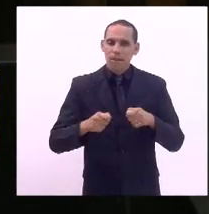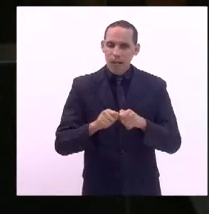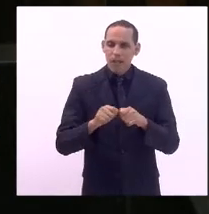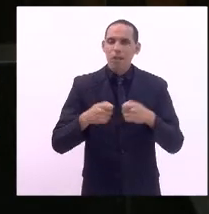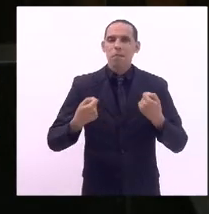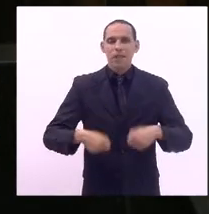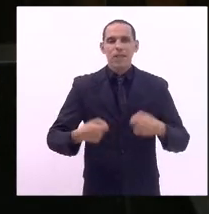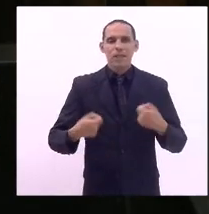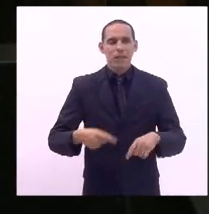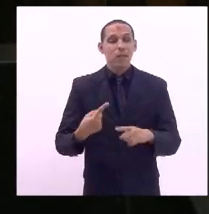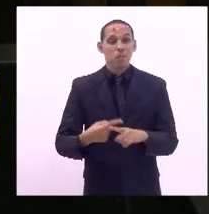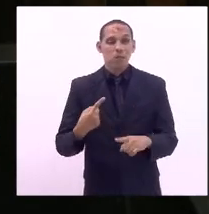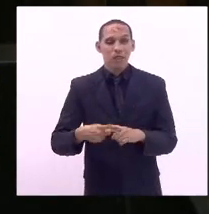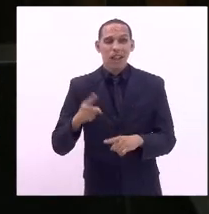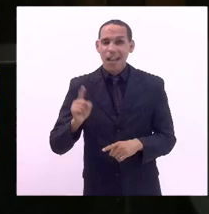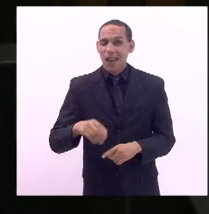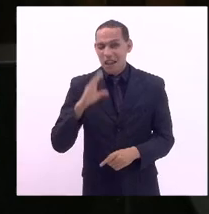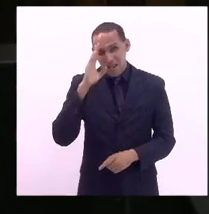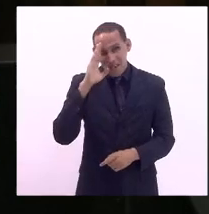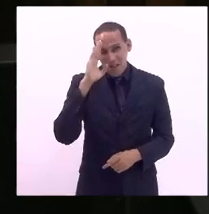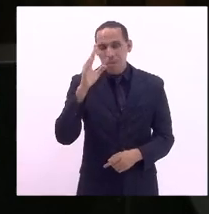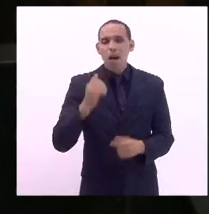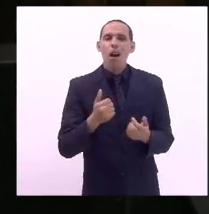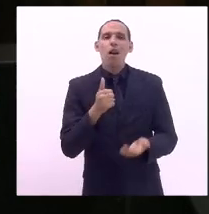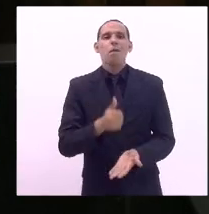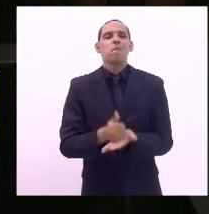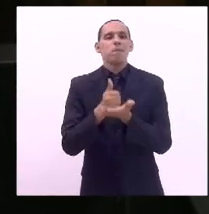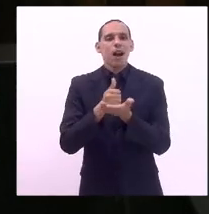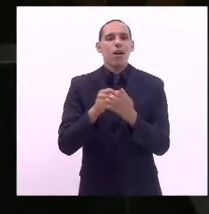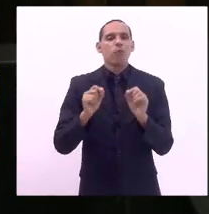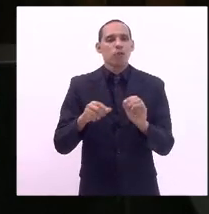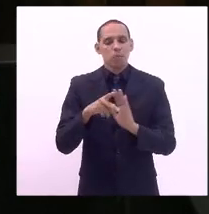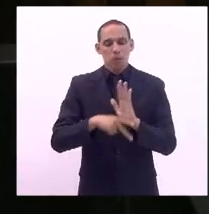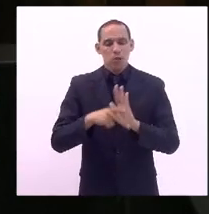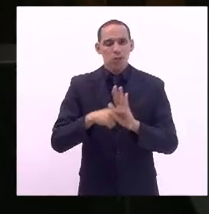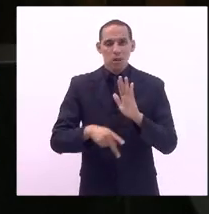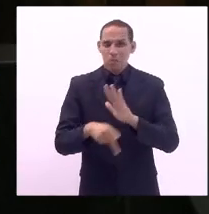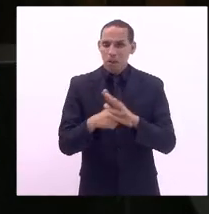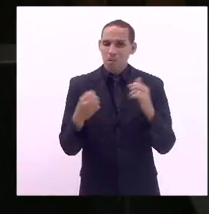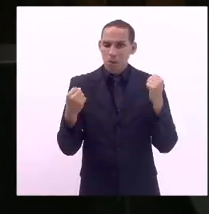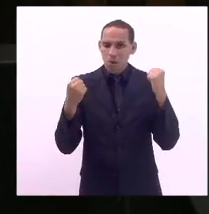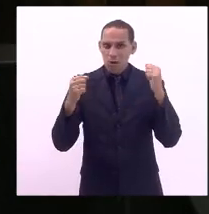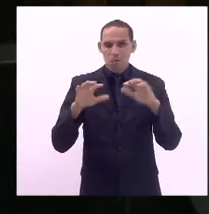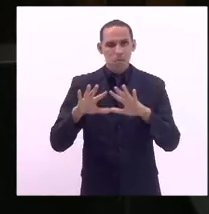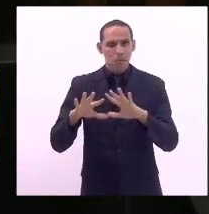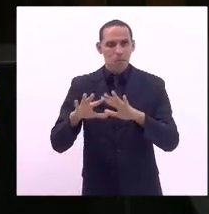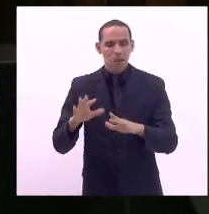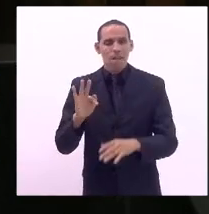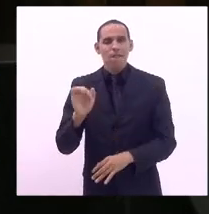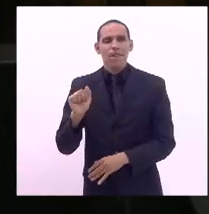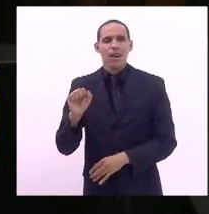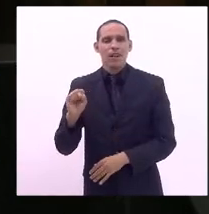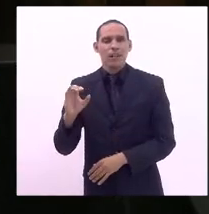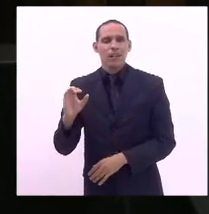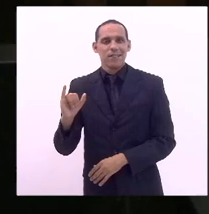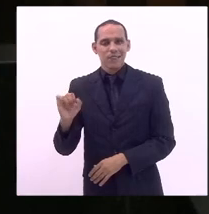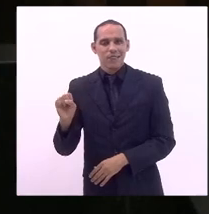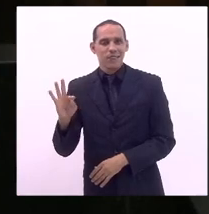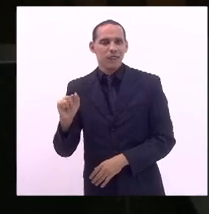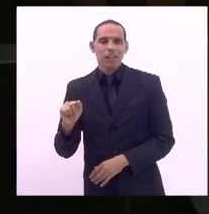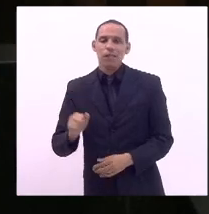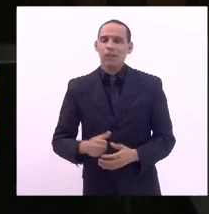isso é um elemento central na sustentação desse projeto de poder miliciano e fascista que hoje vigora no nosso